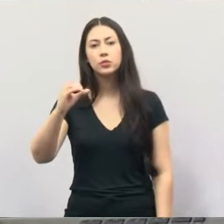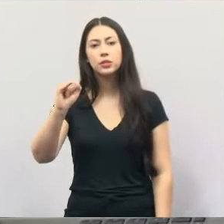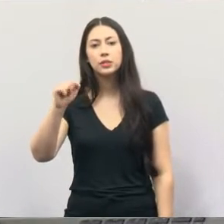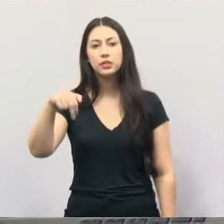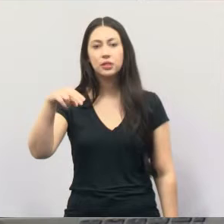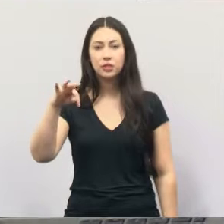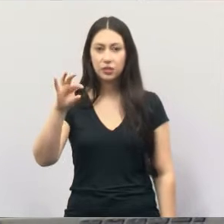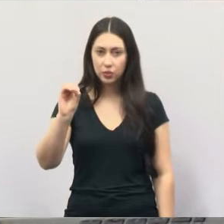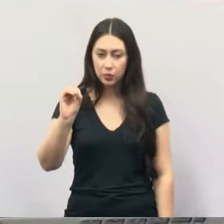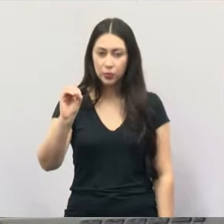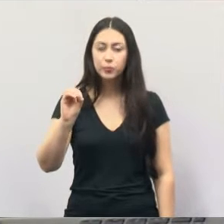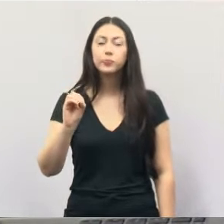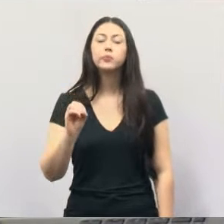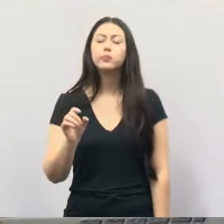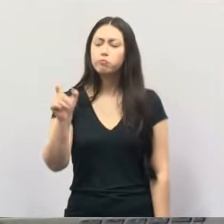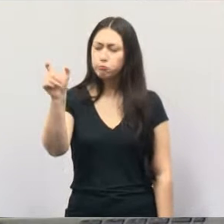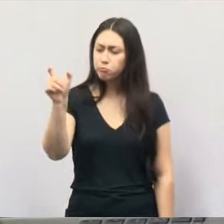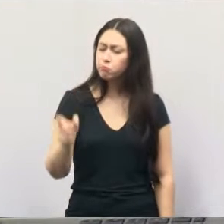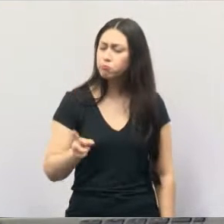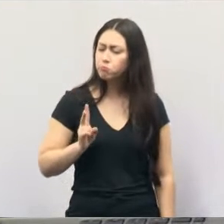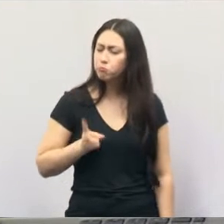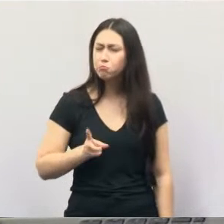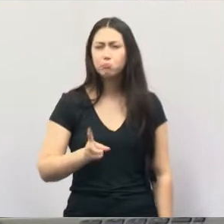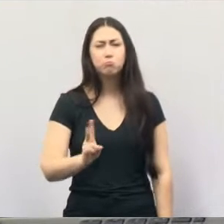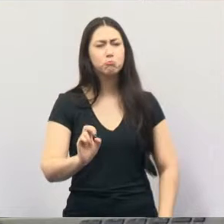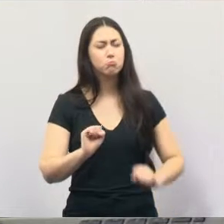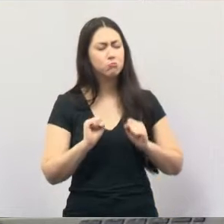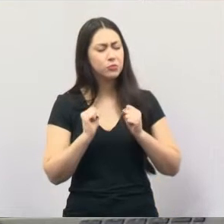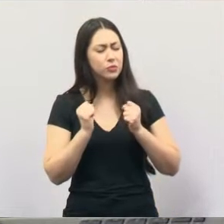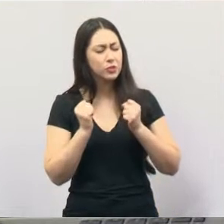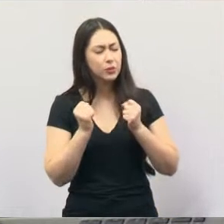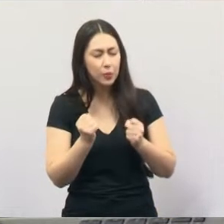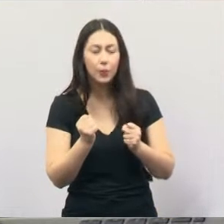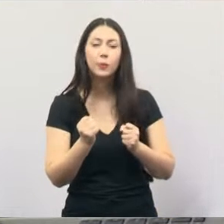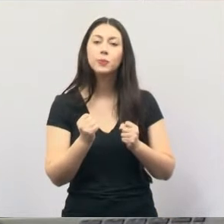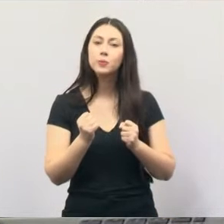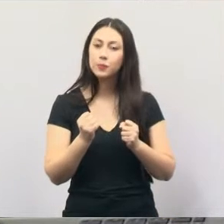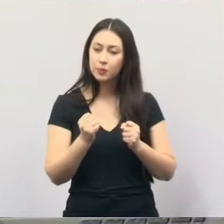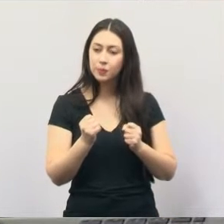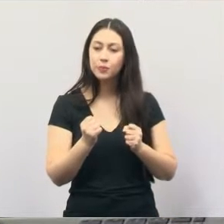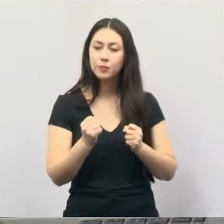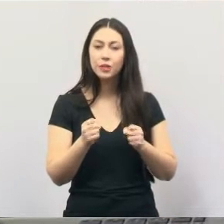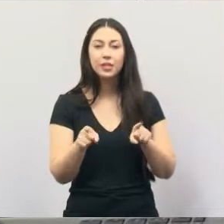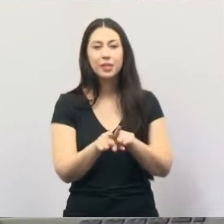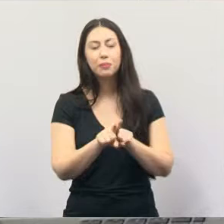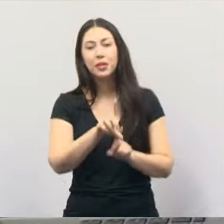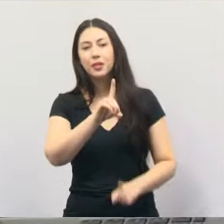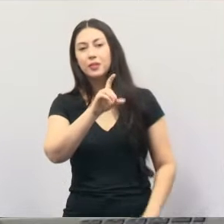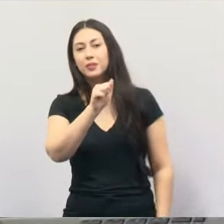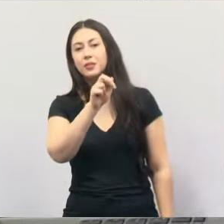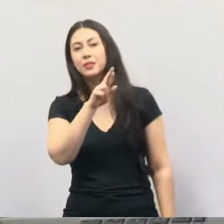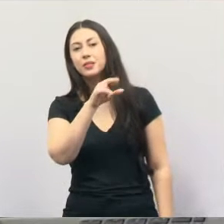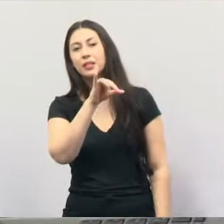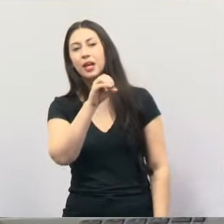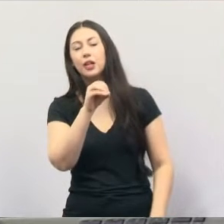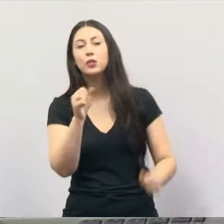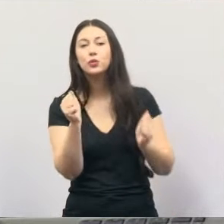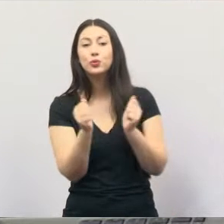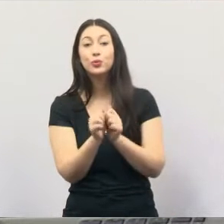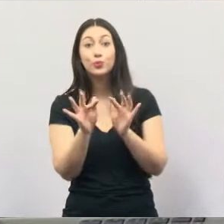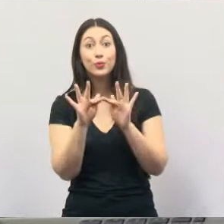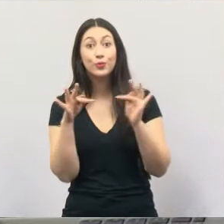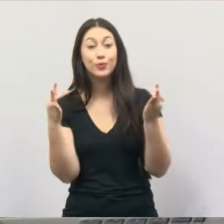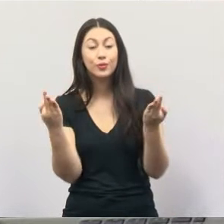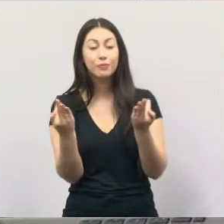e ele sempre se dedicou, ele, o Dário ali, junto com a família do